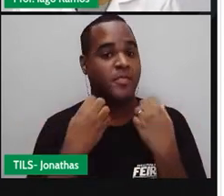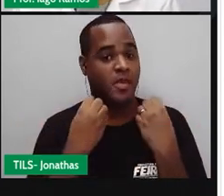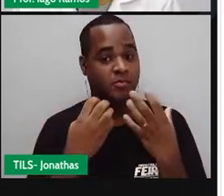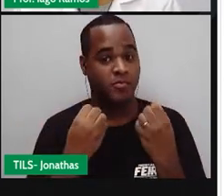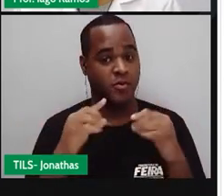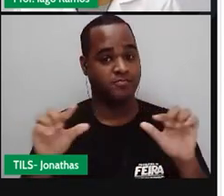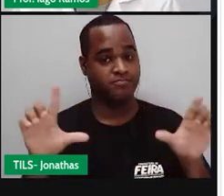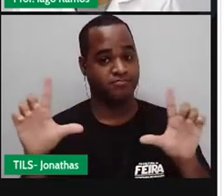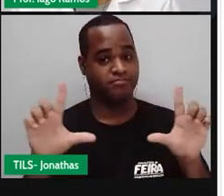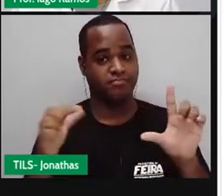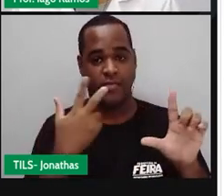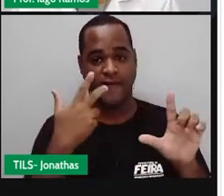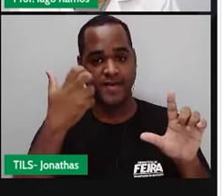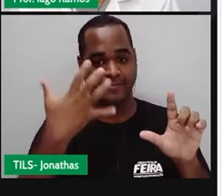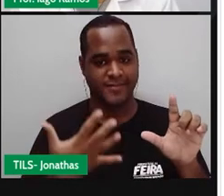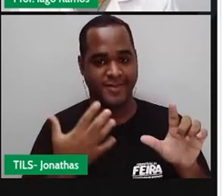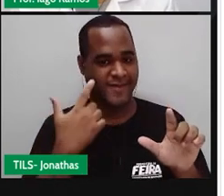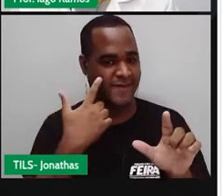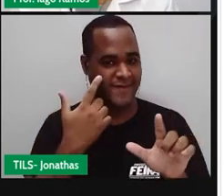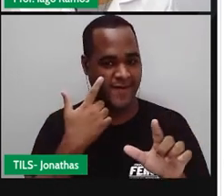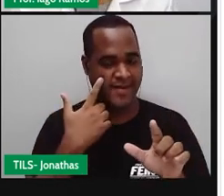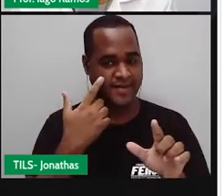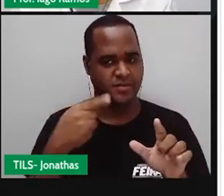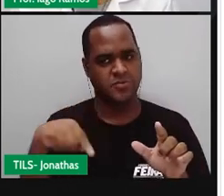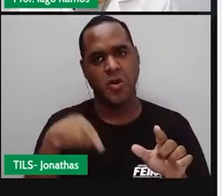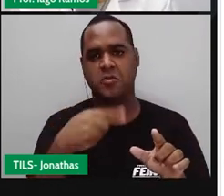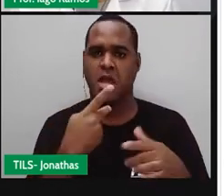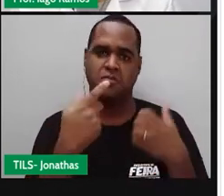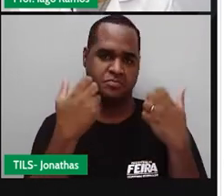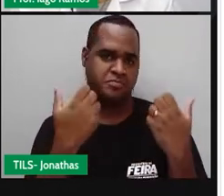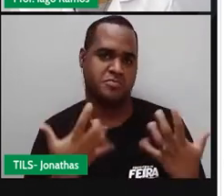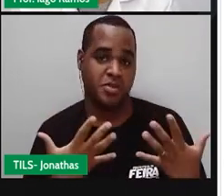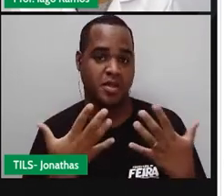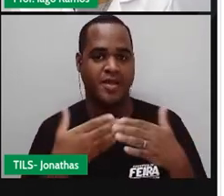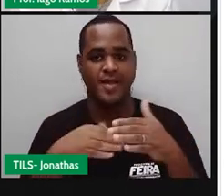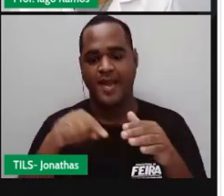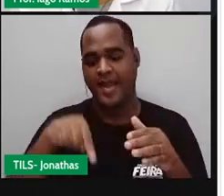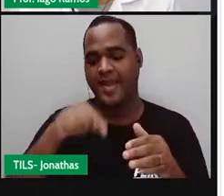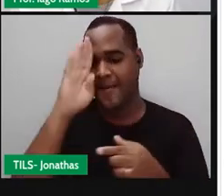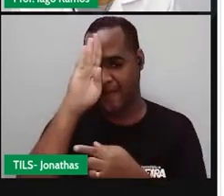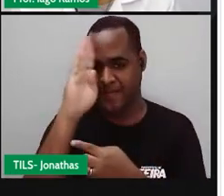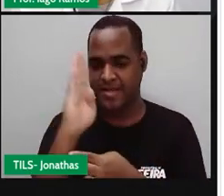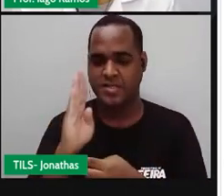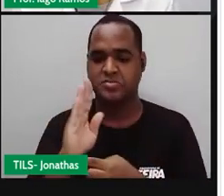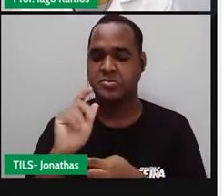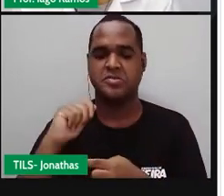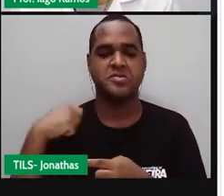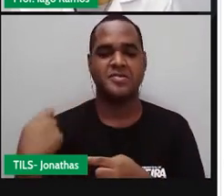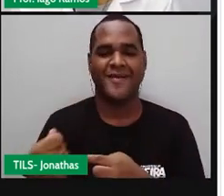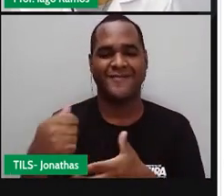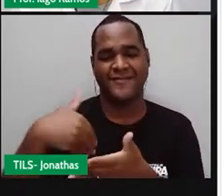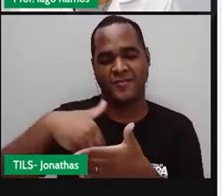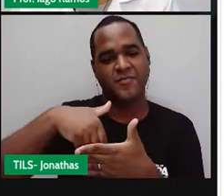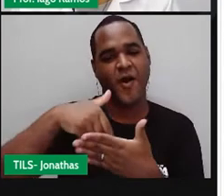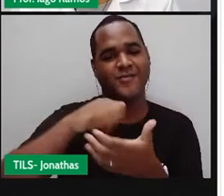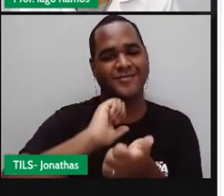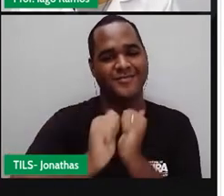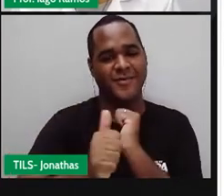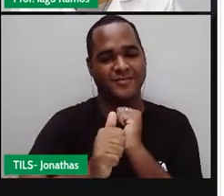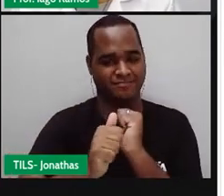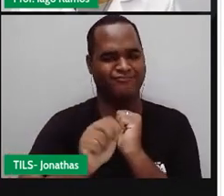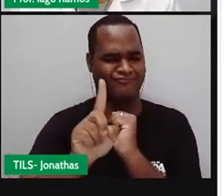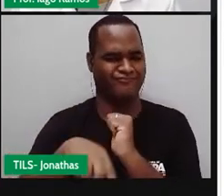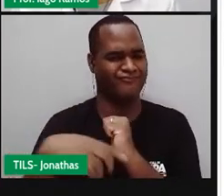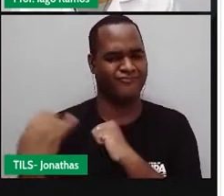como tá aí na tela para você a gente bem ouvi falar que o Brasil ainda é o país do futebol na verdade